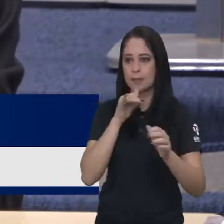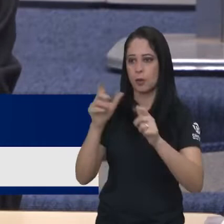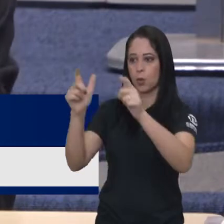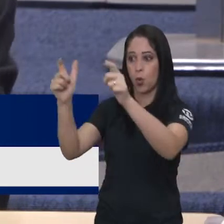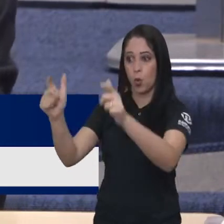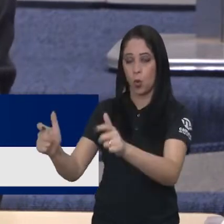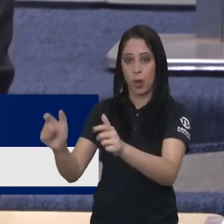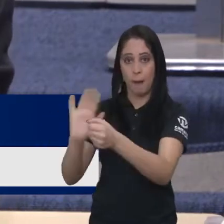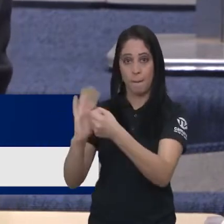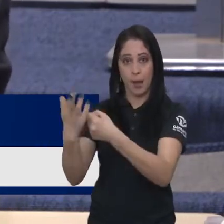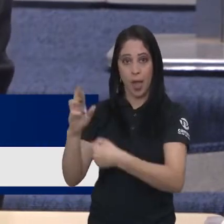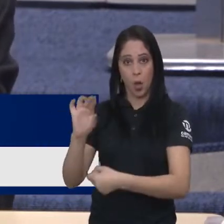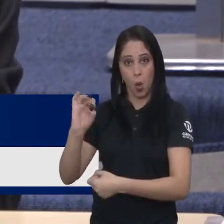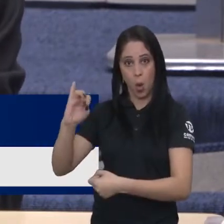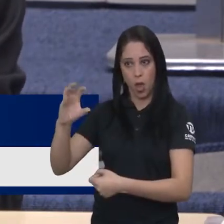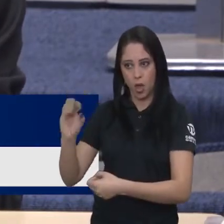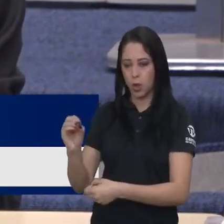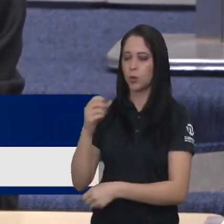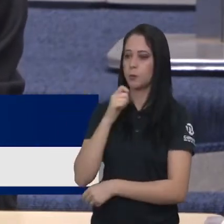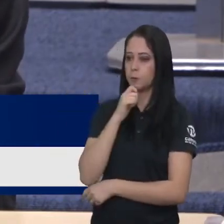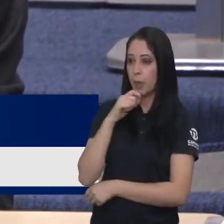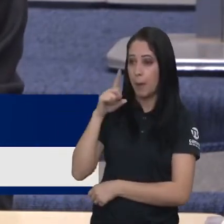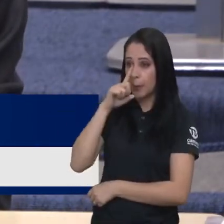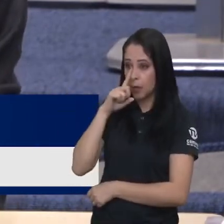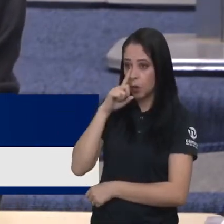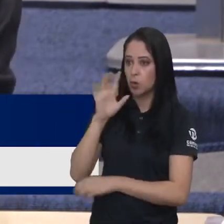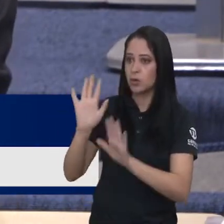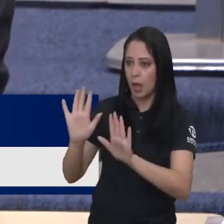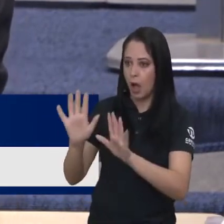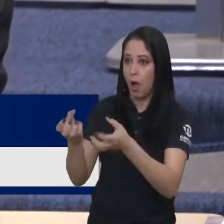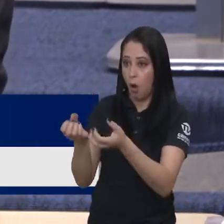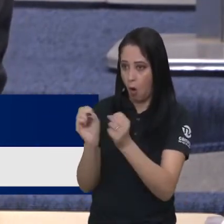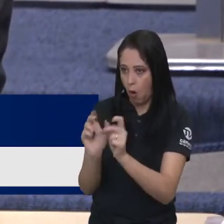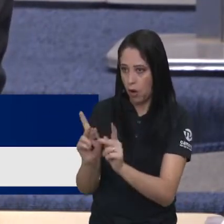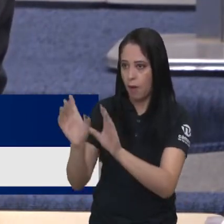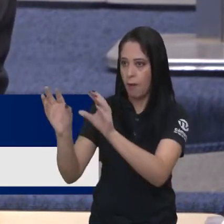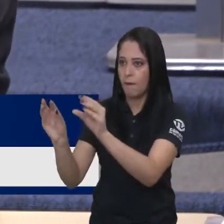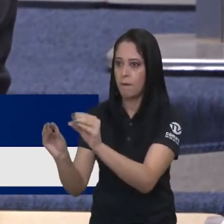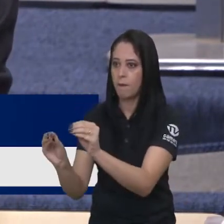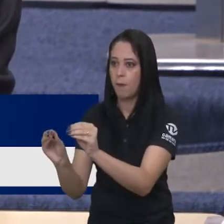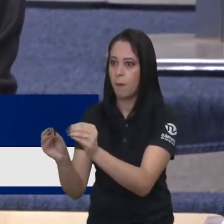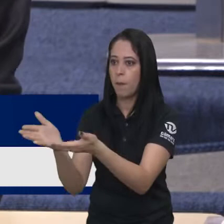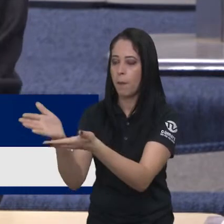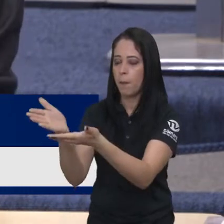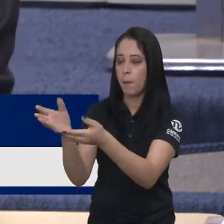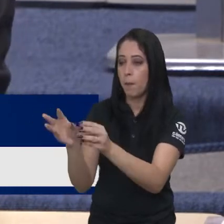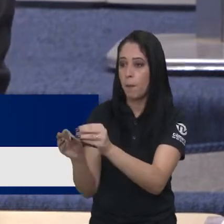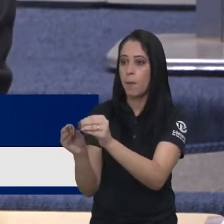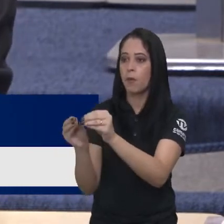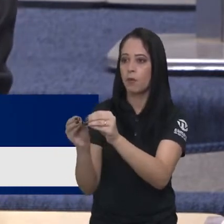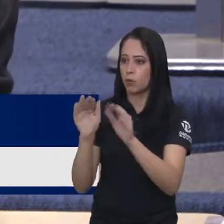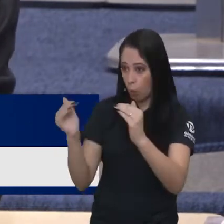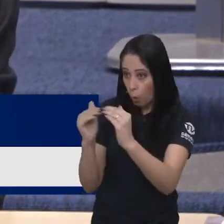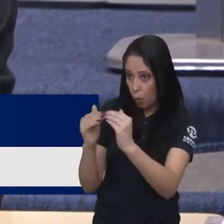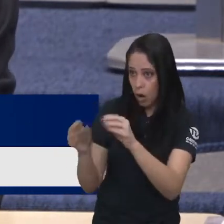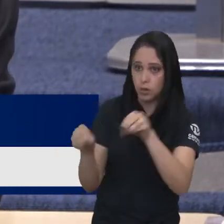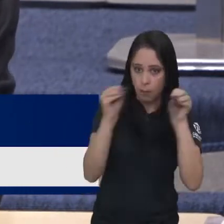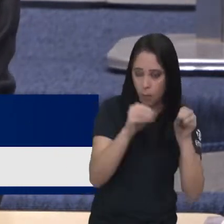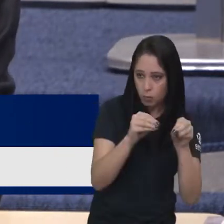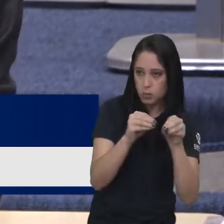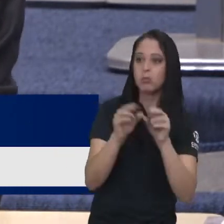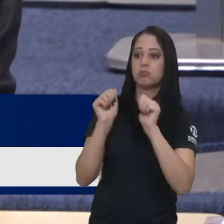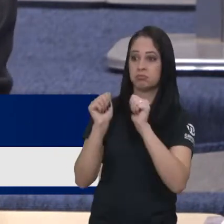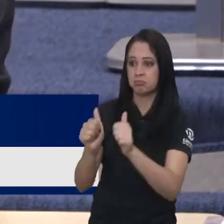áreas onde não tem como as pessoas permanecerem ali e transferir elas para o bairro em uma outra área. Então, os moradores concordaram com isso,